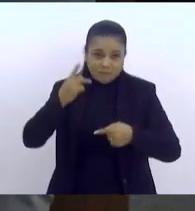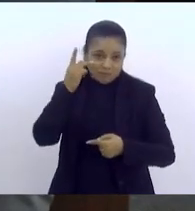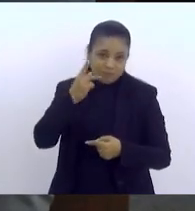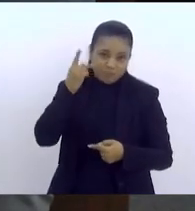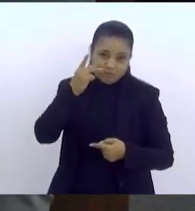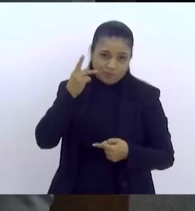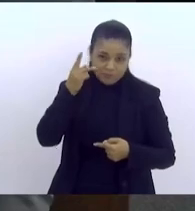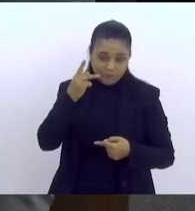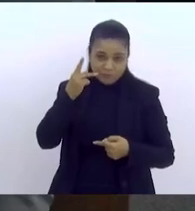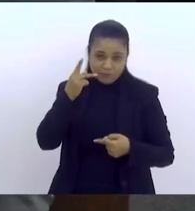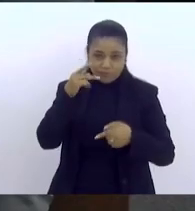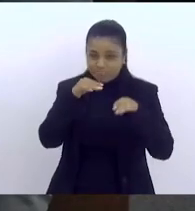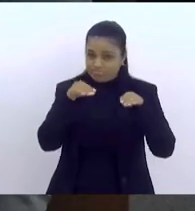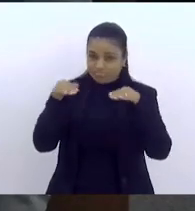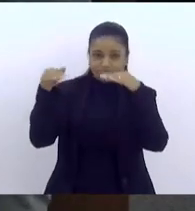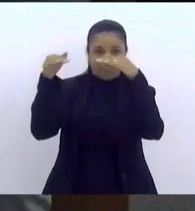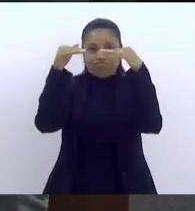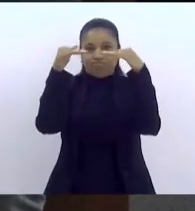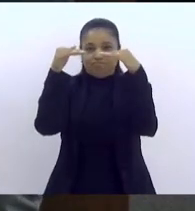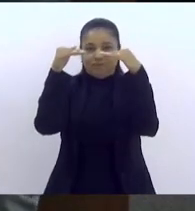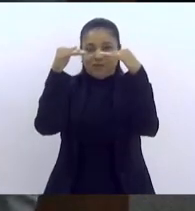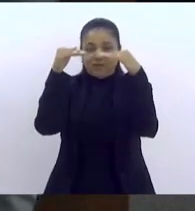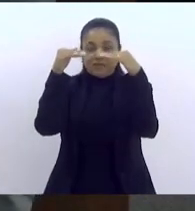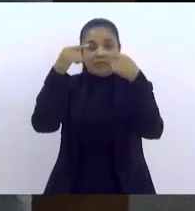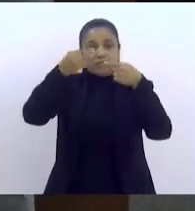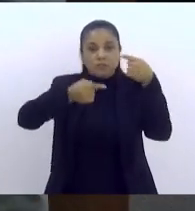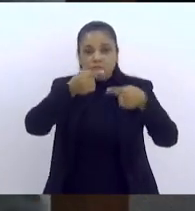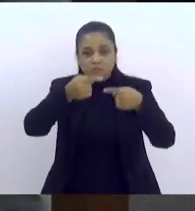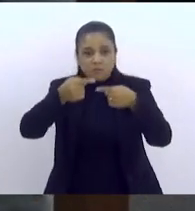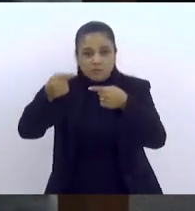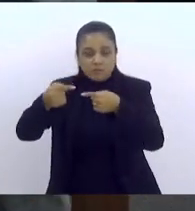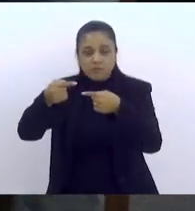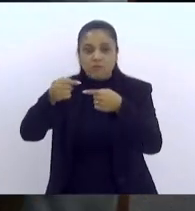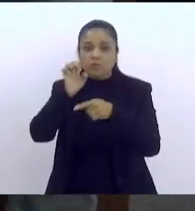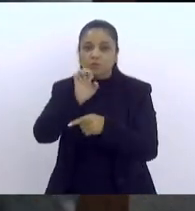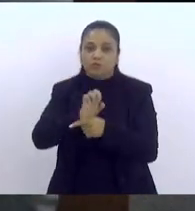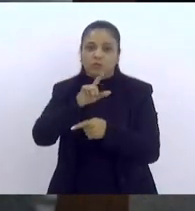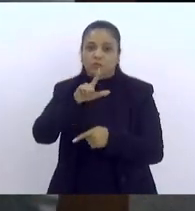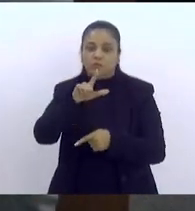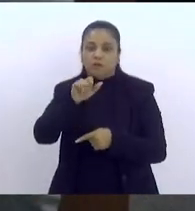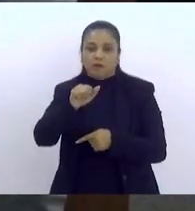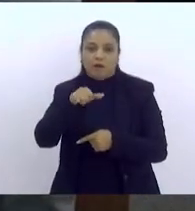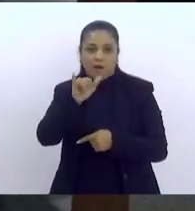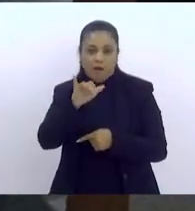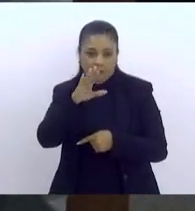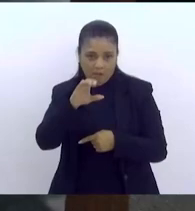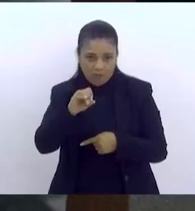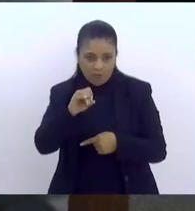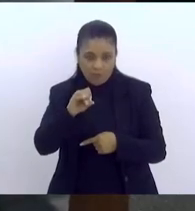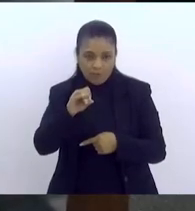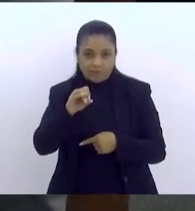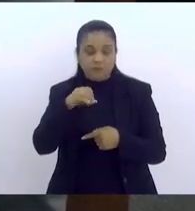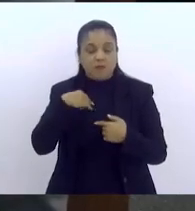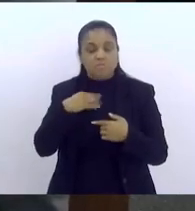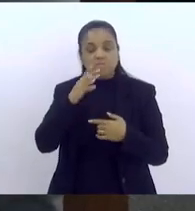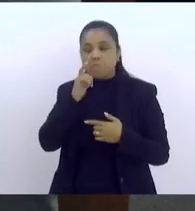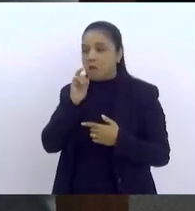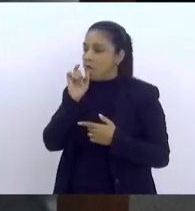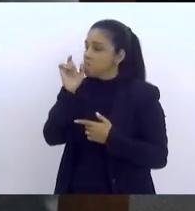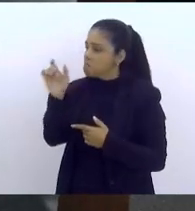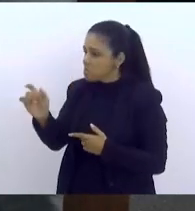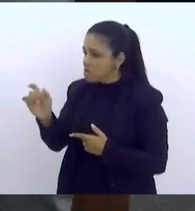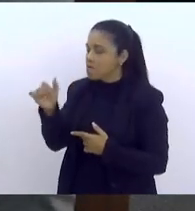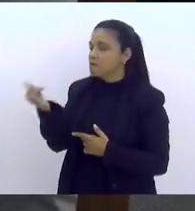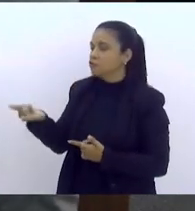altura se a gente não debater e não tiver como prioridade o Estado laico. Fica aqui a minha retratação direta ao colega, mas fazendo